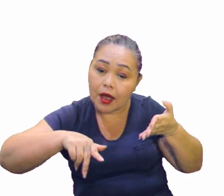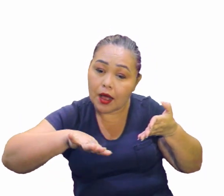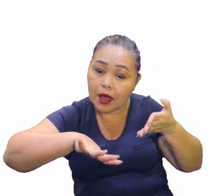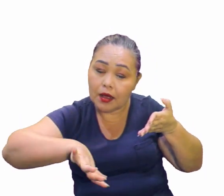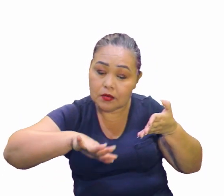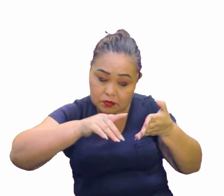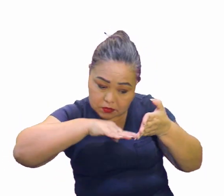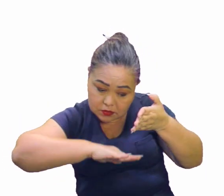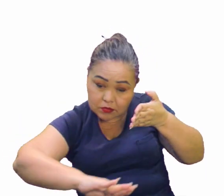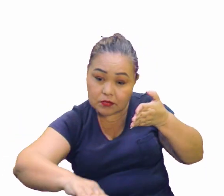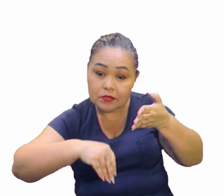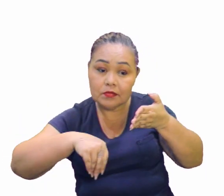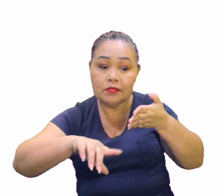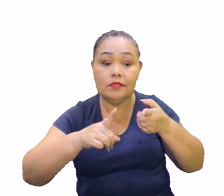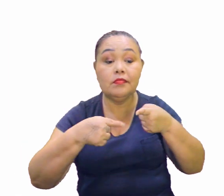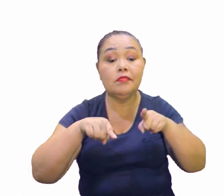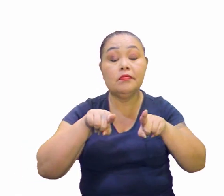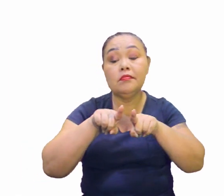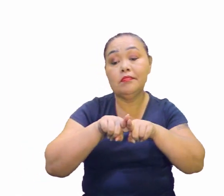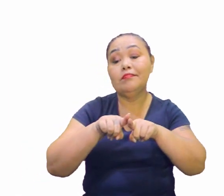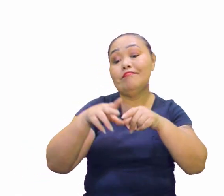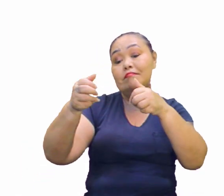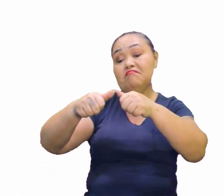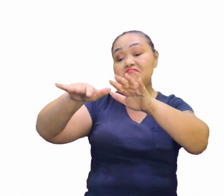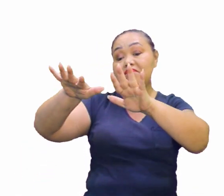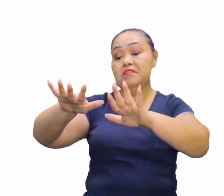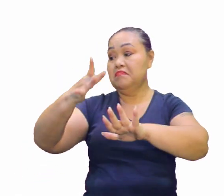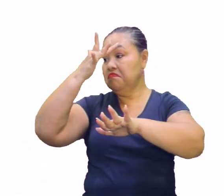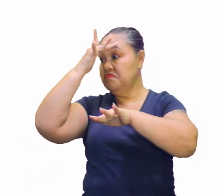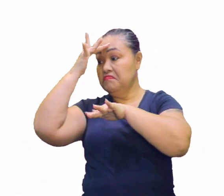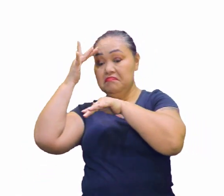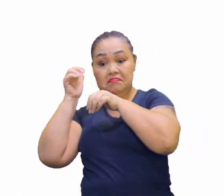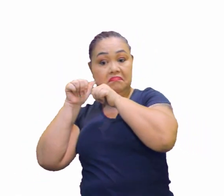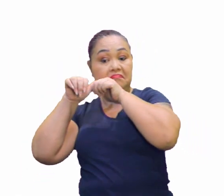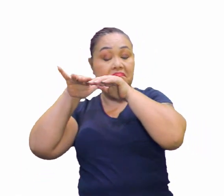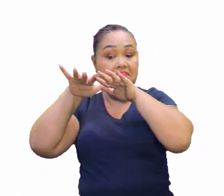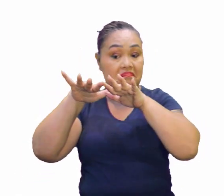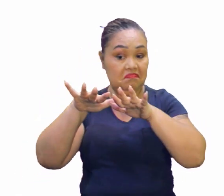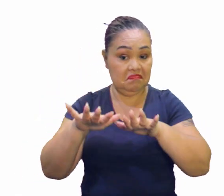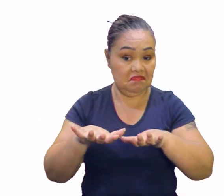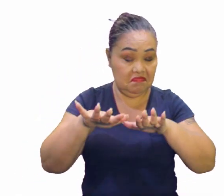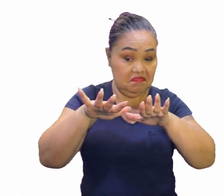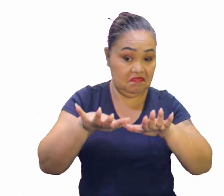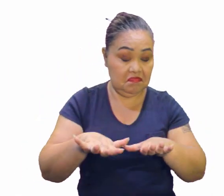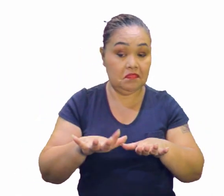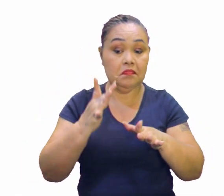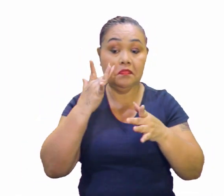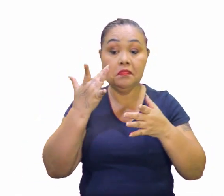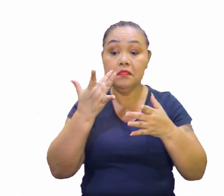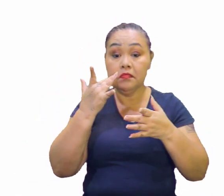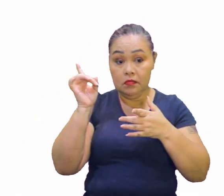ainda temos também o problema dos assentamentos. Ainda com relação ao garimpo, temos a questão